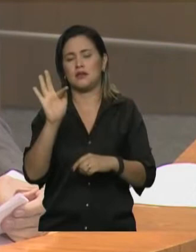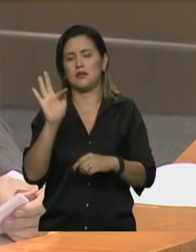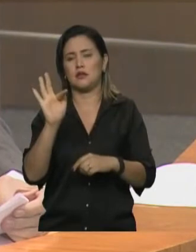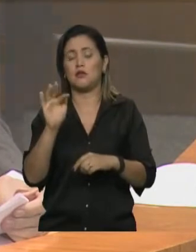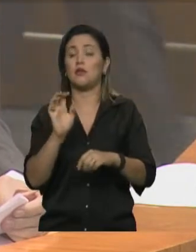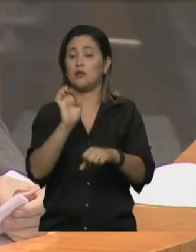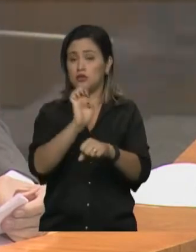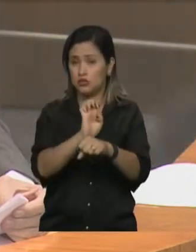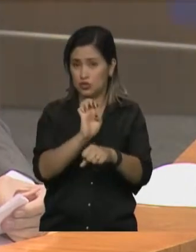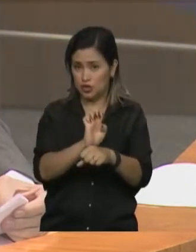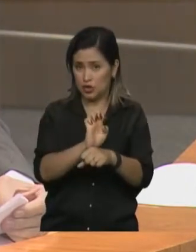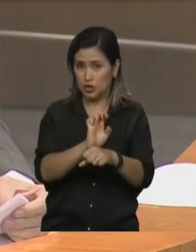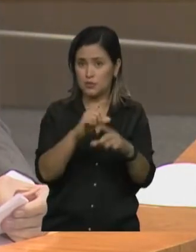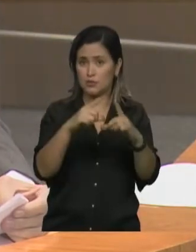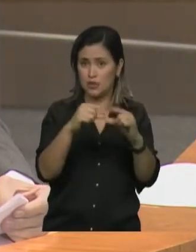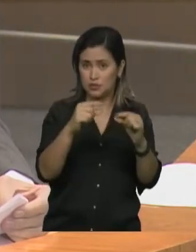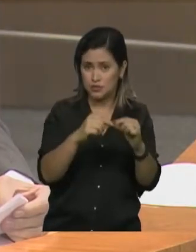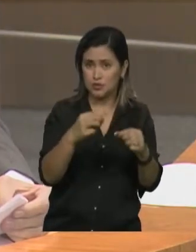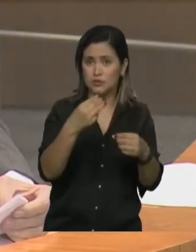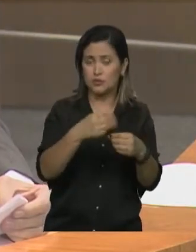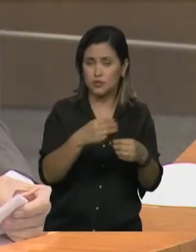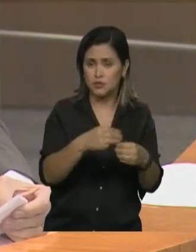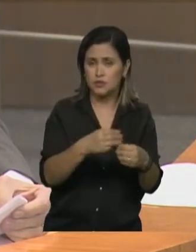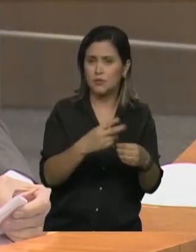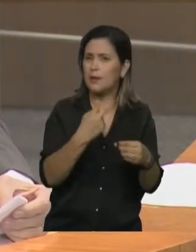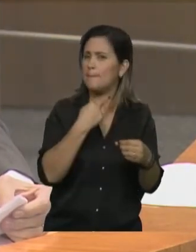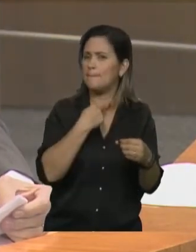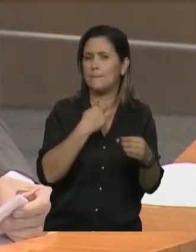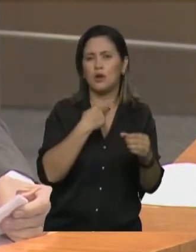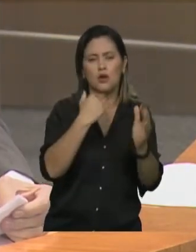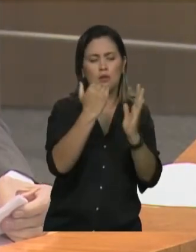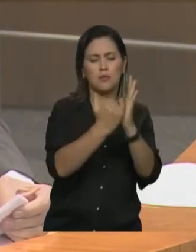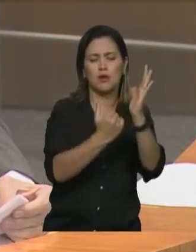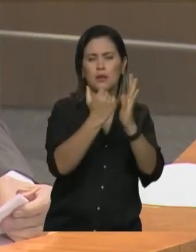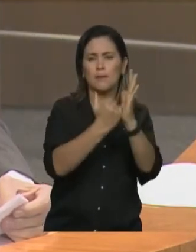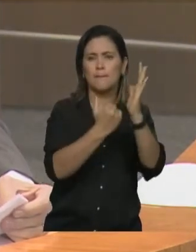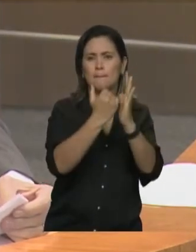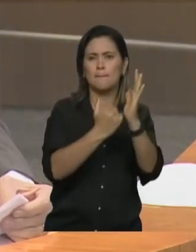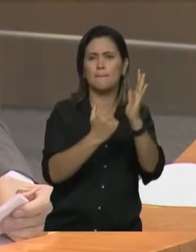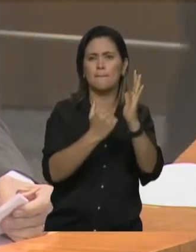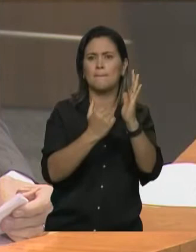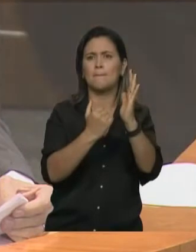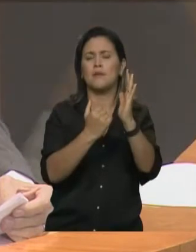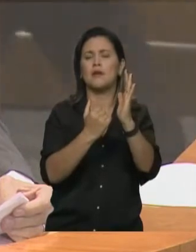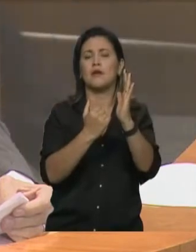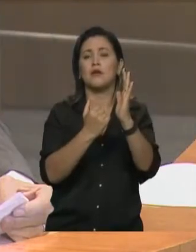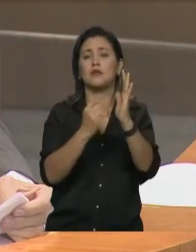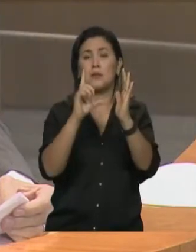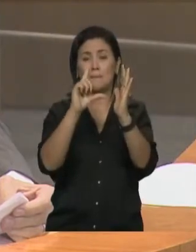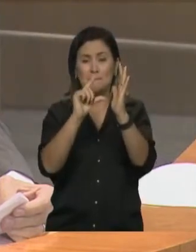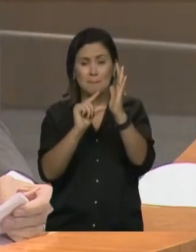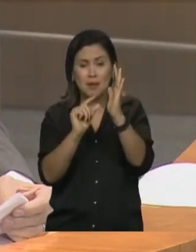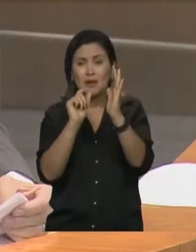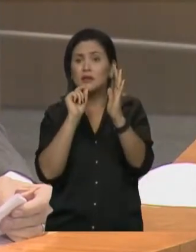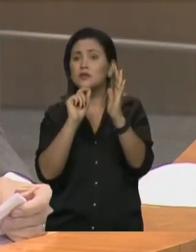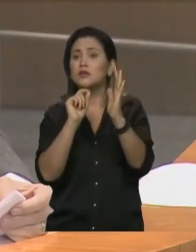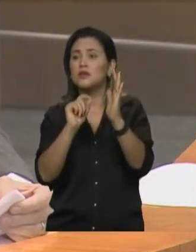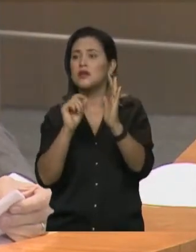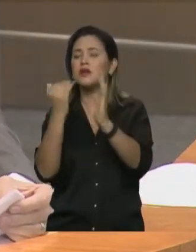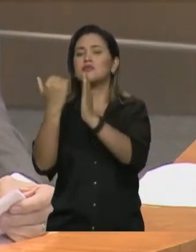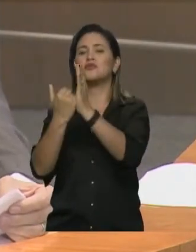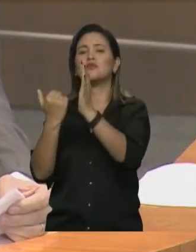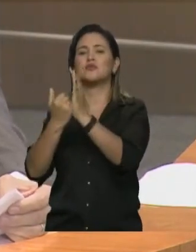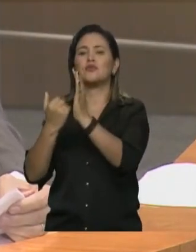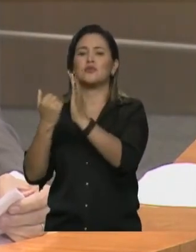Federal e município não poderão estabelecer alíquota inferior à da contribuição dos servidores da União, que,